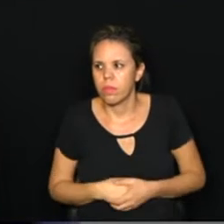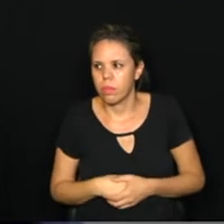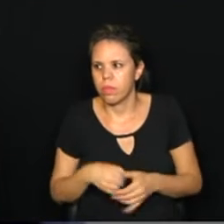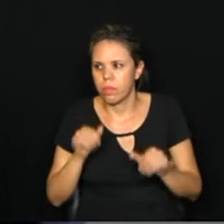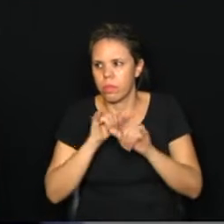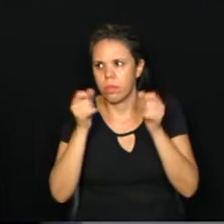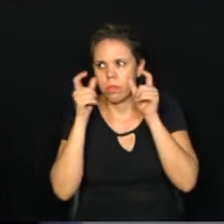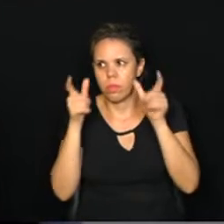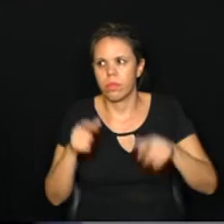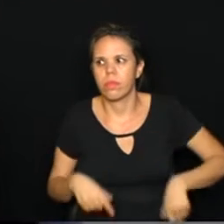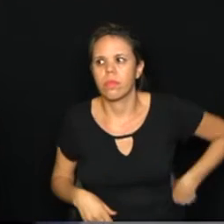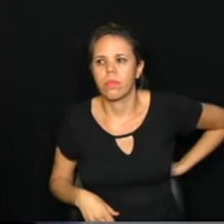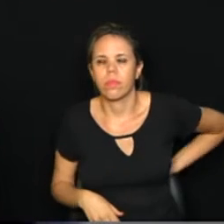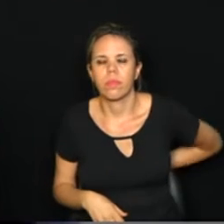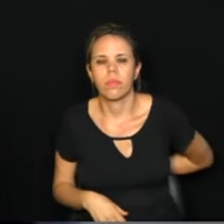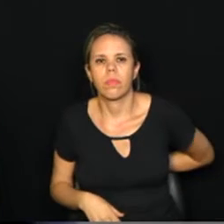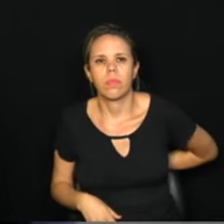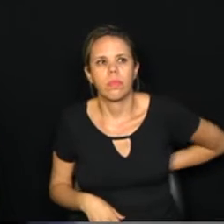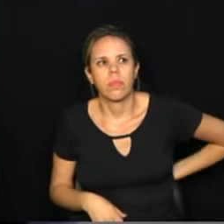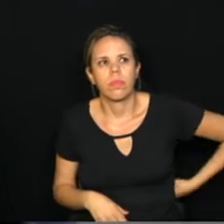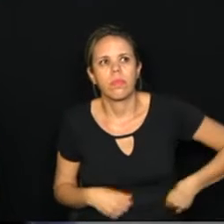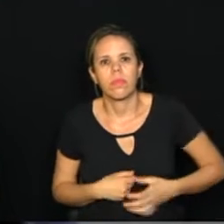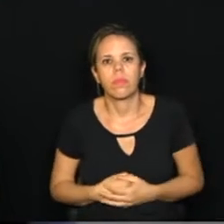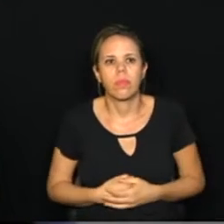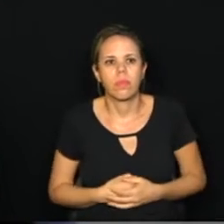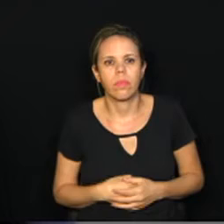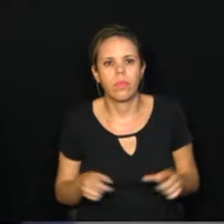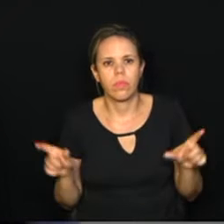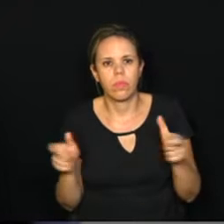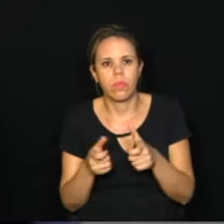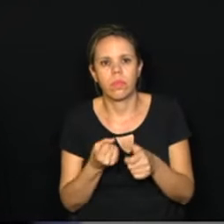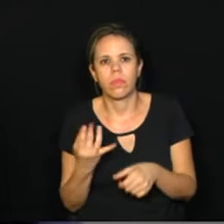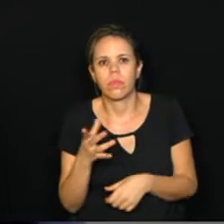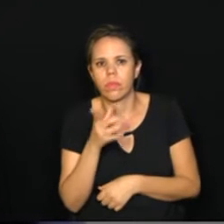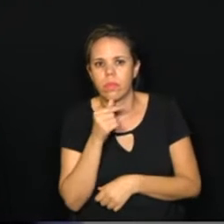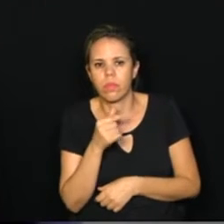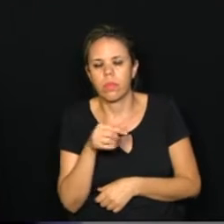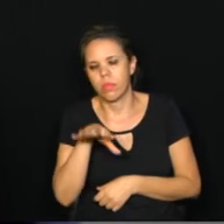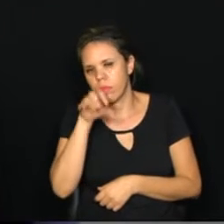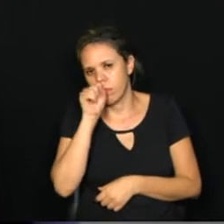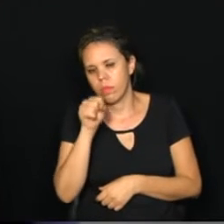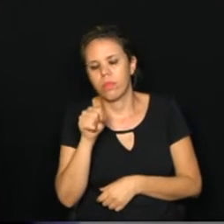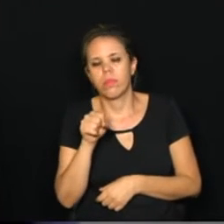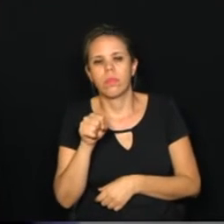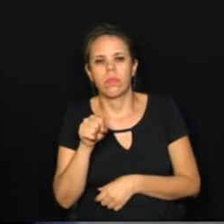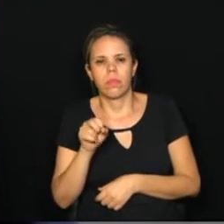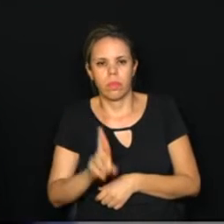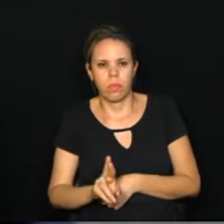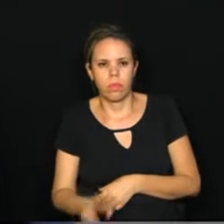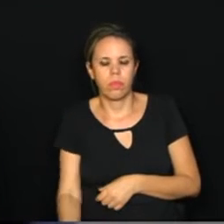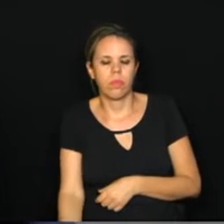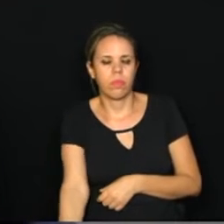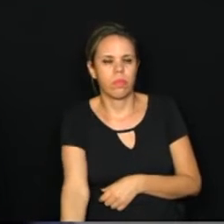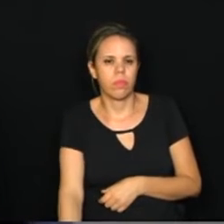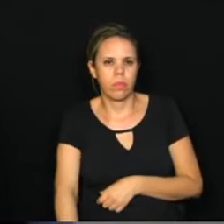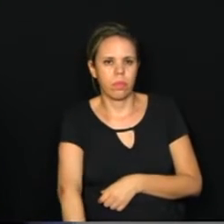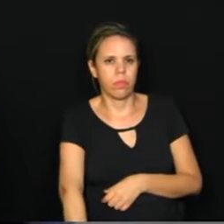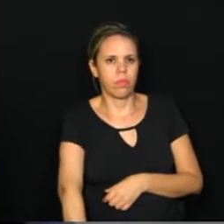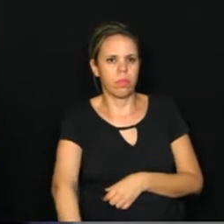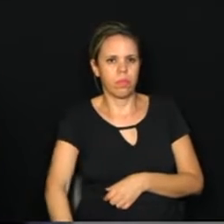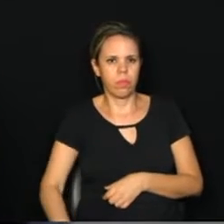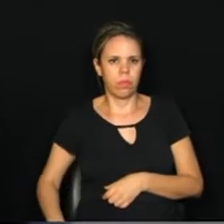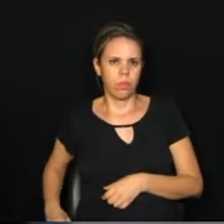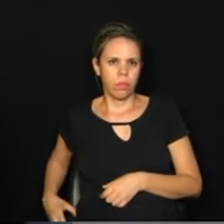alertas de baixa umidade relativa do ar e também existe